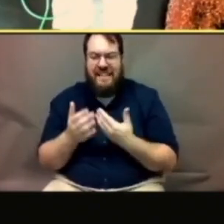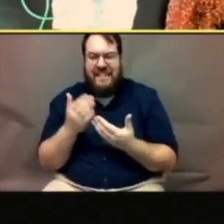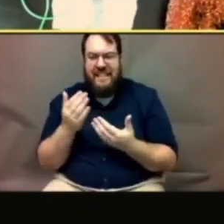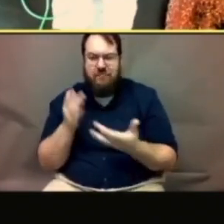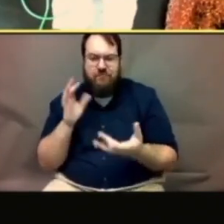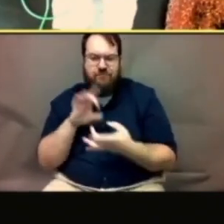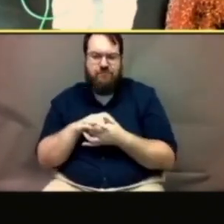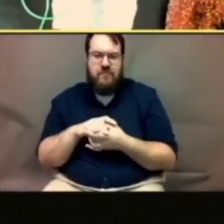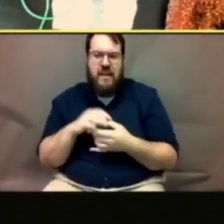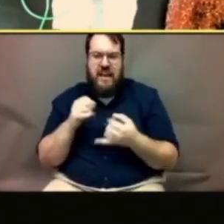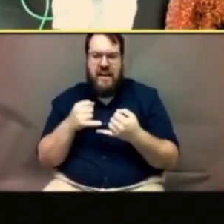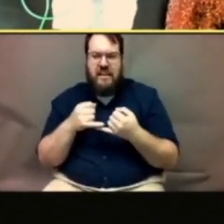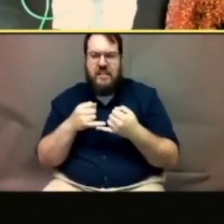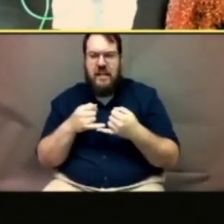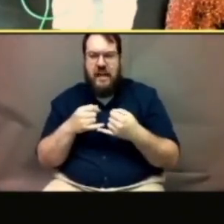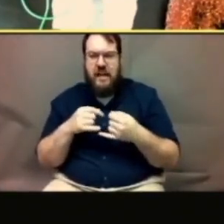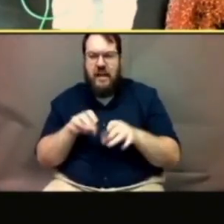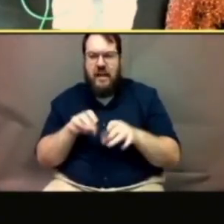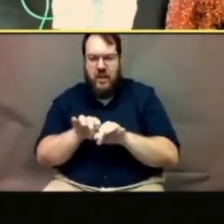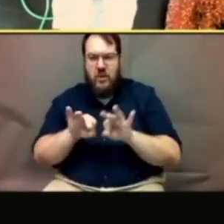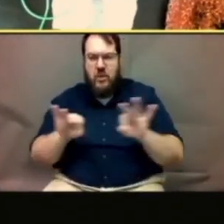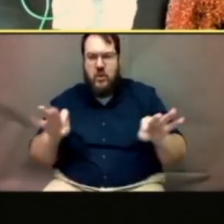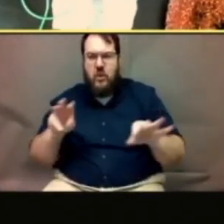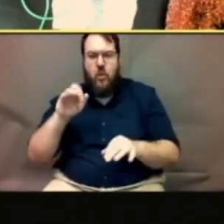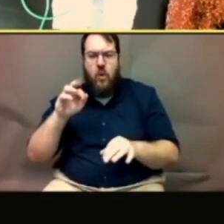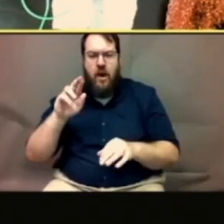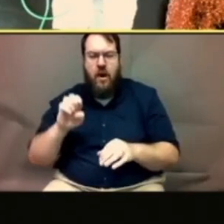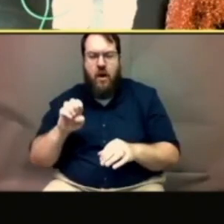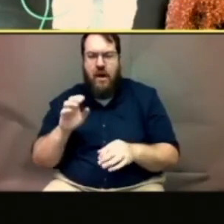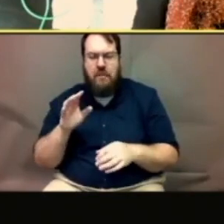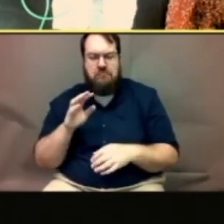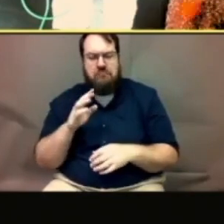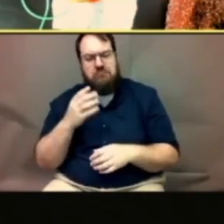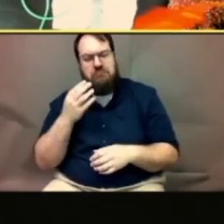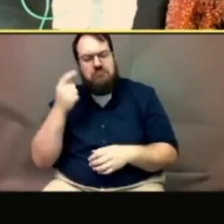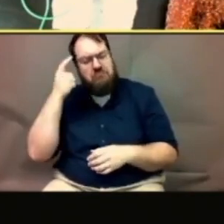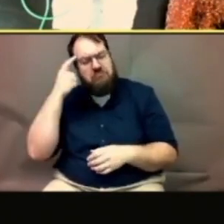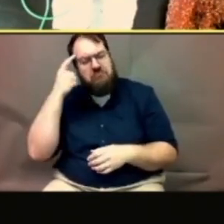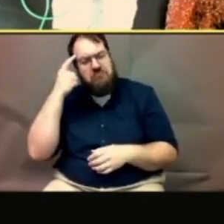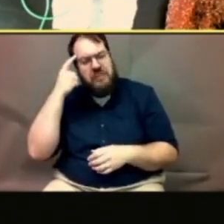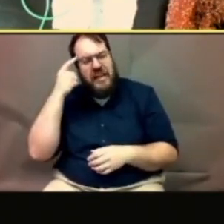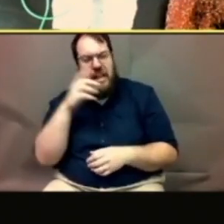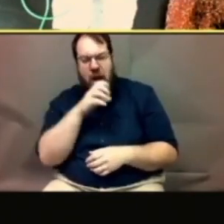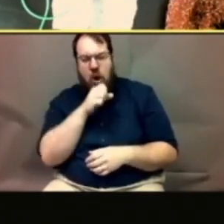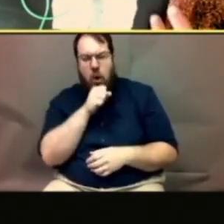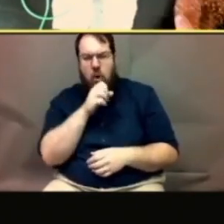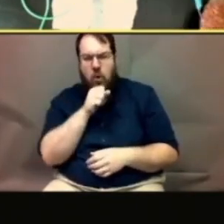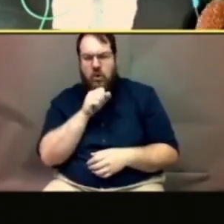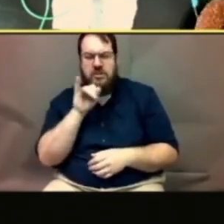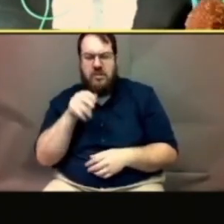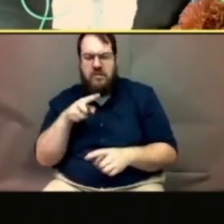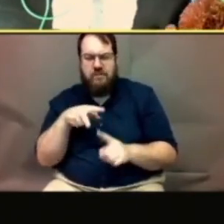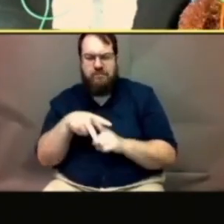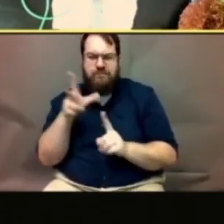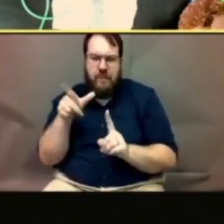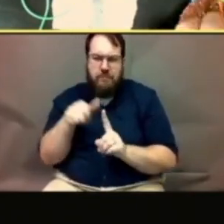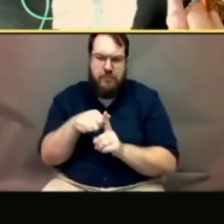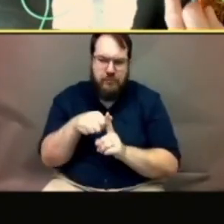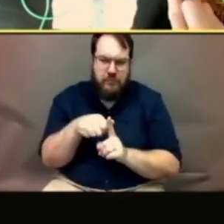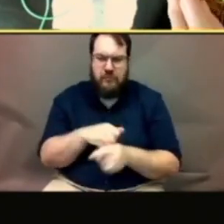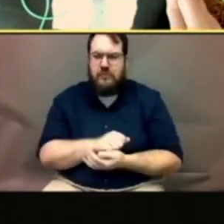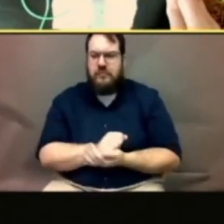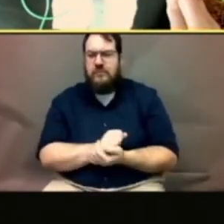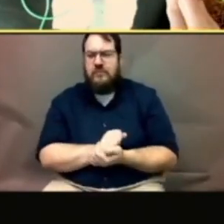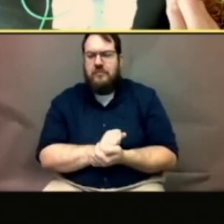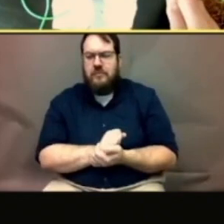E isso facilita a conexão aqui desse outro fio. Vou pegar um laranja. Então, com esse